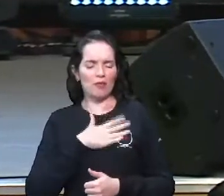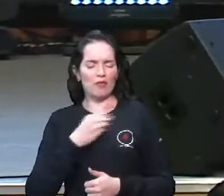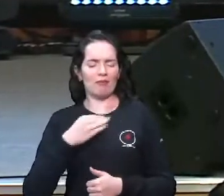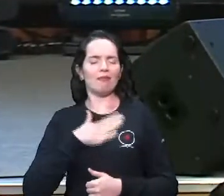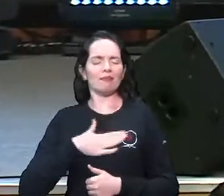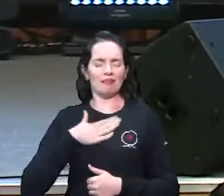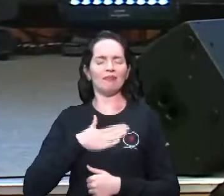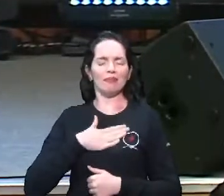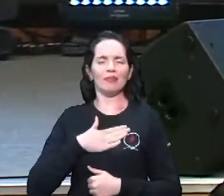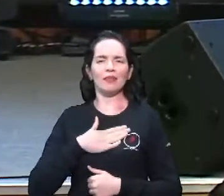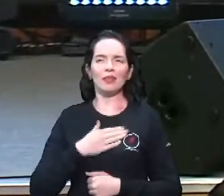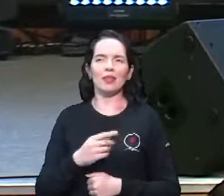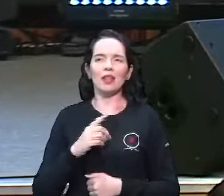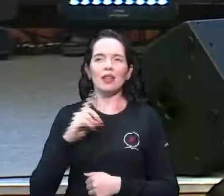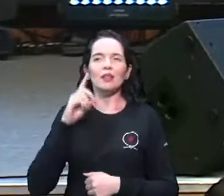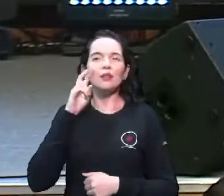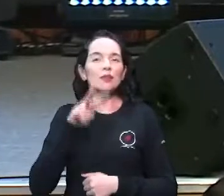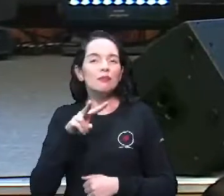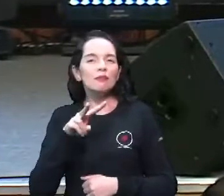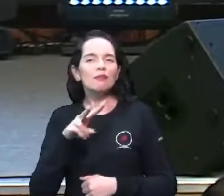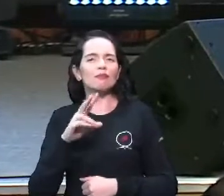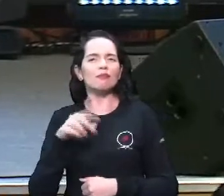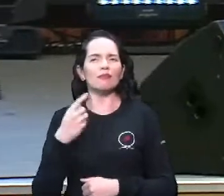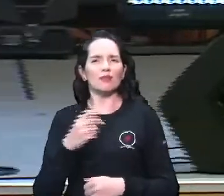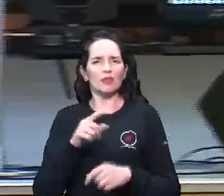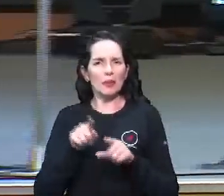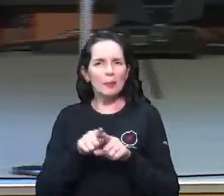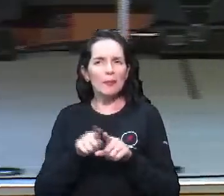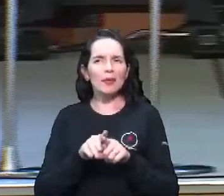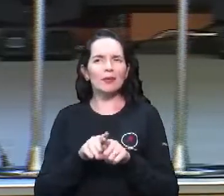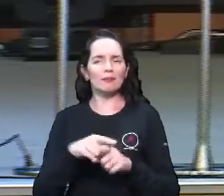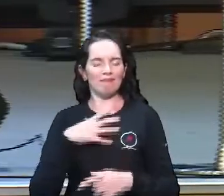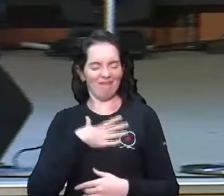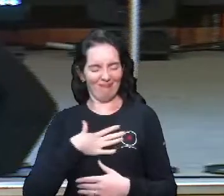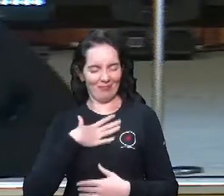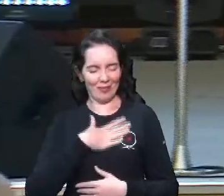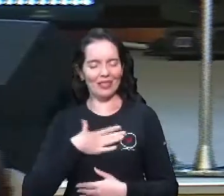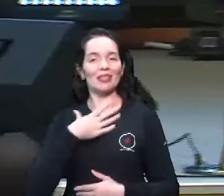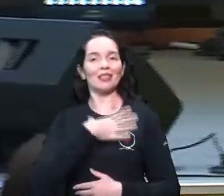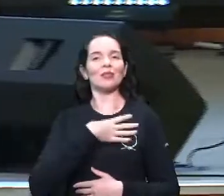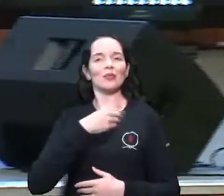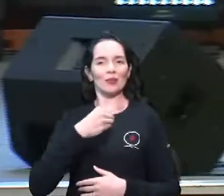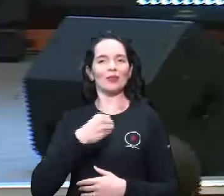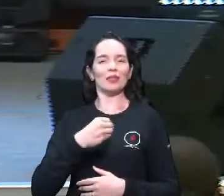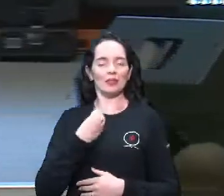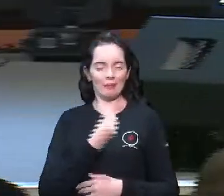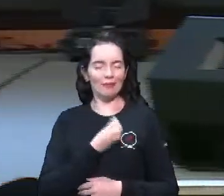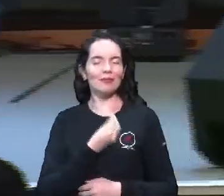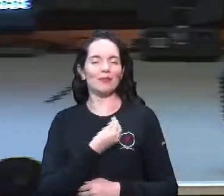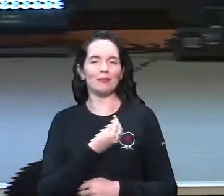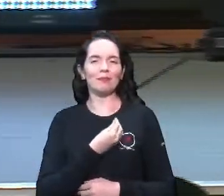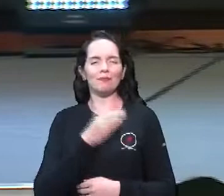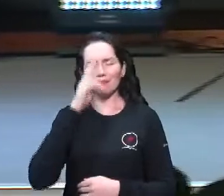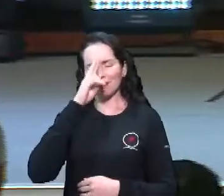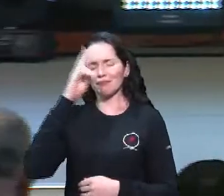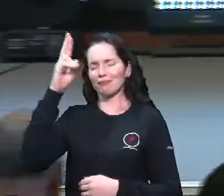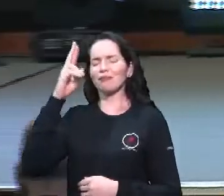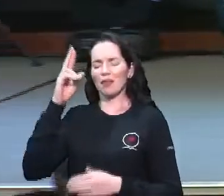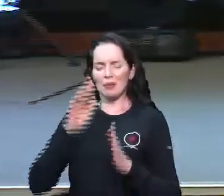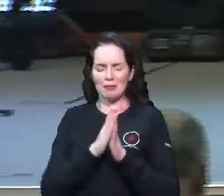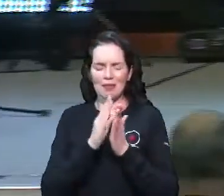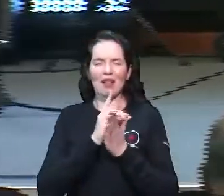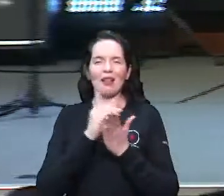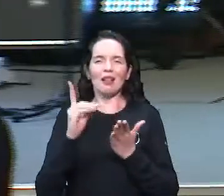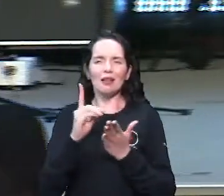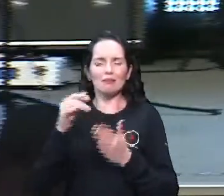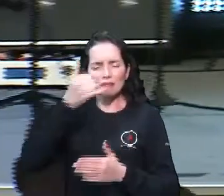tenho prazer naquele filho, eu tenho prazer naquela filha. Senhor, nós estamos aqui nesta noite debaixo da tua palavra, debaixo